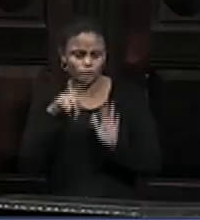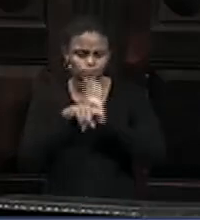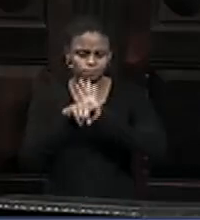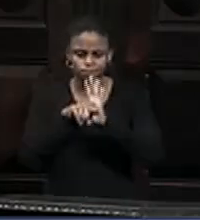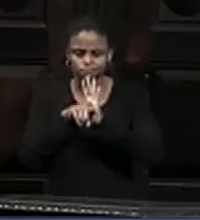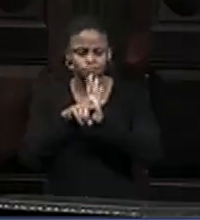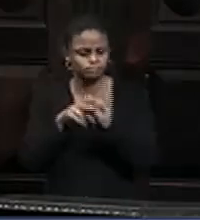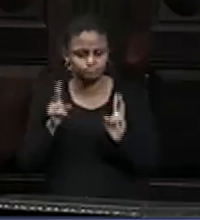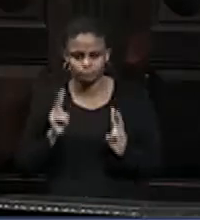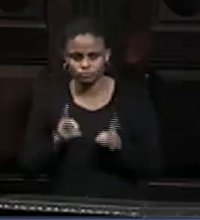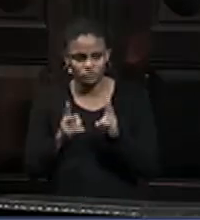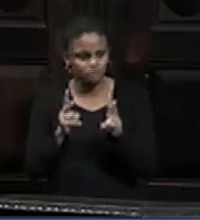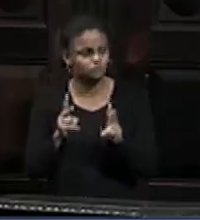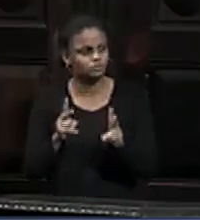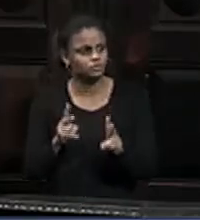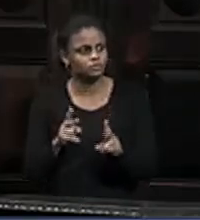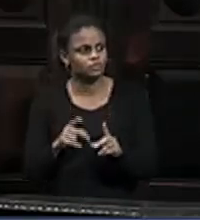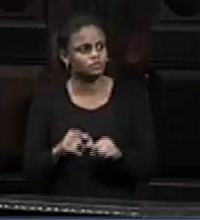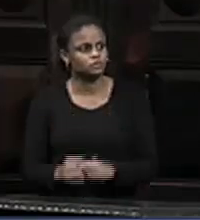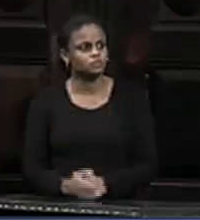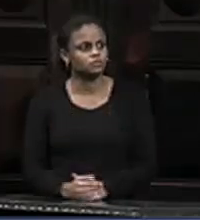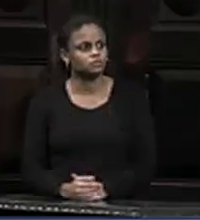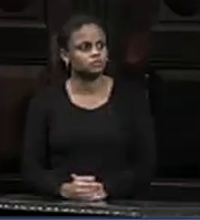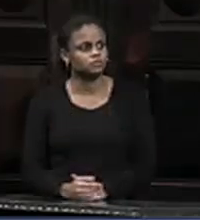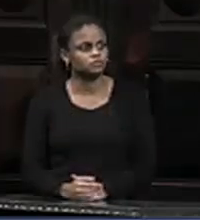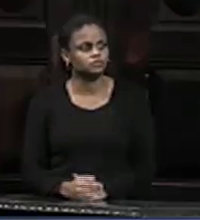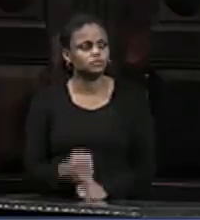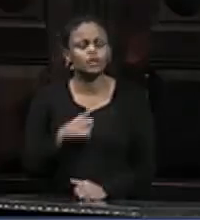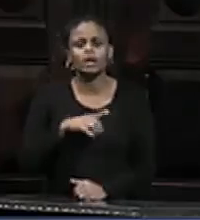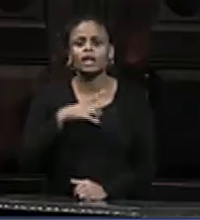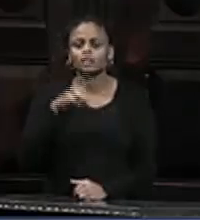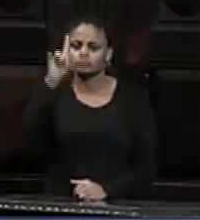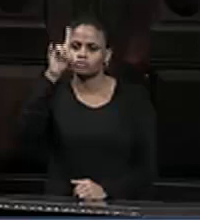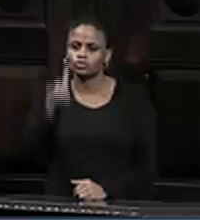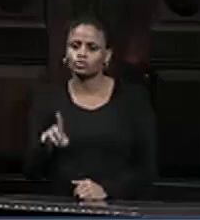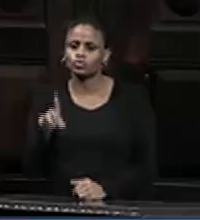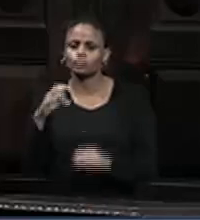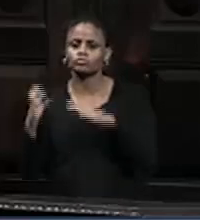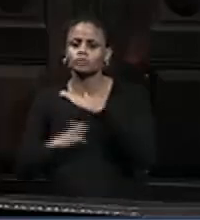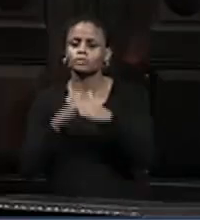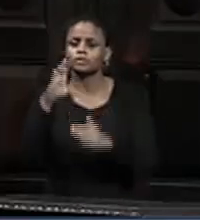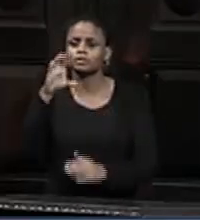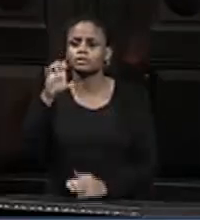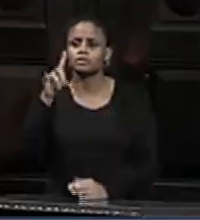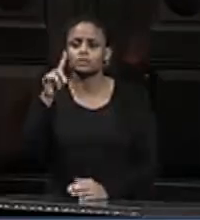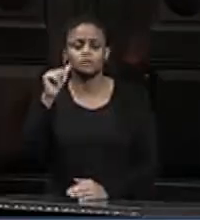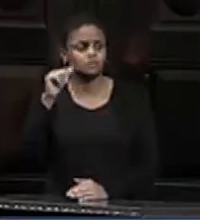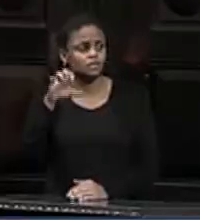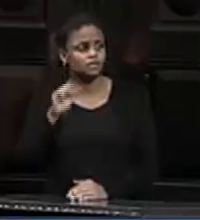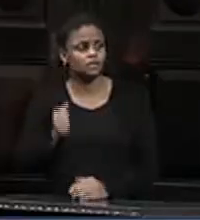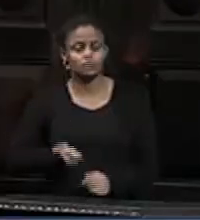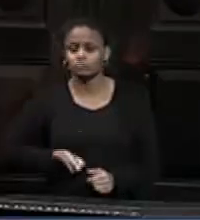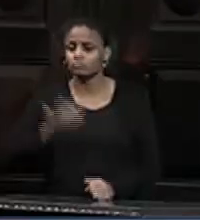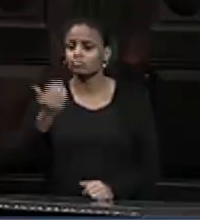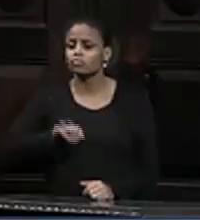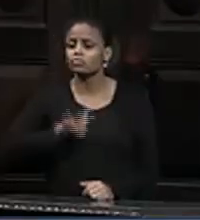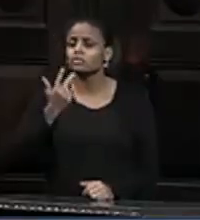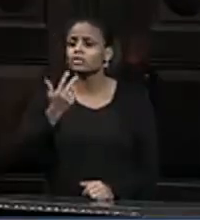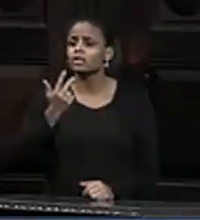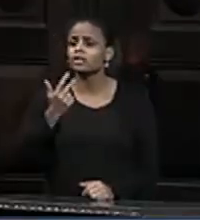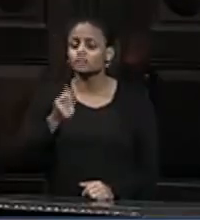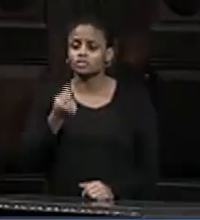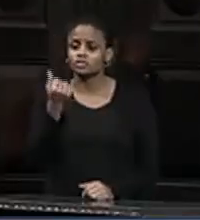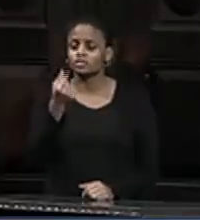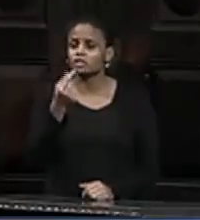Há controvérsia. Direção da SEDAI agora começa a gastar dinheiro com nota oficial nos